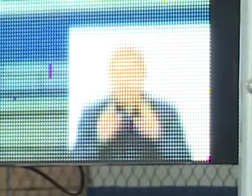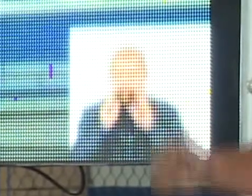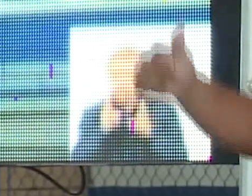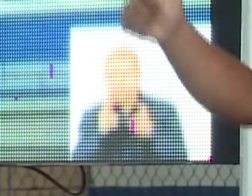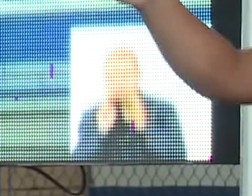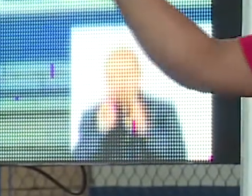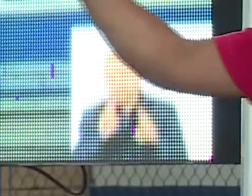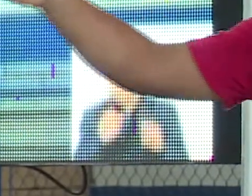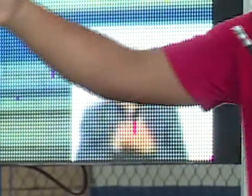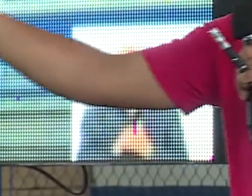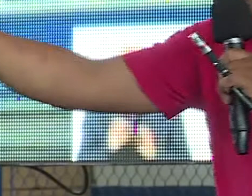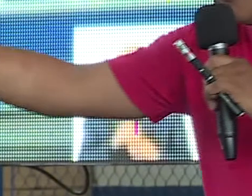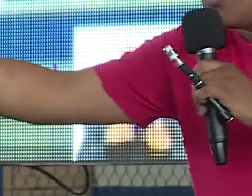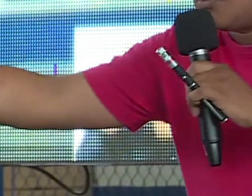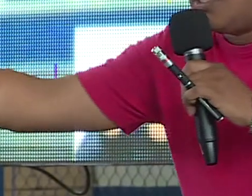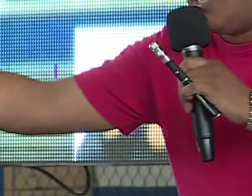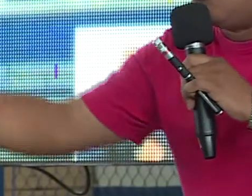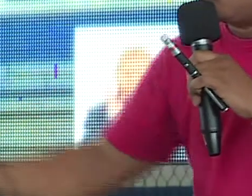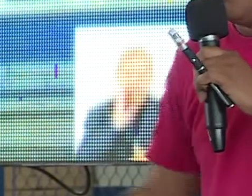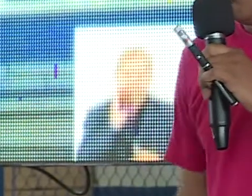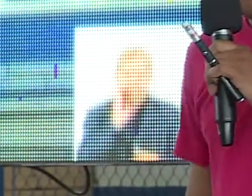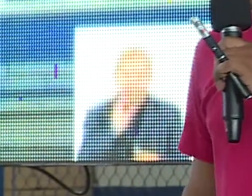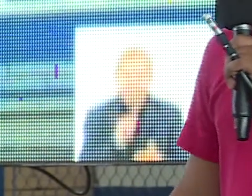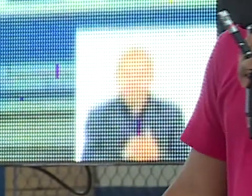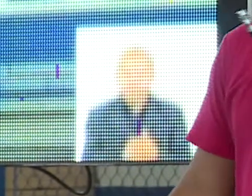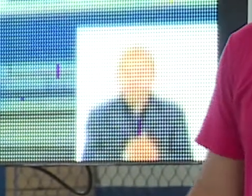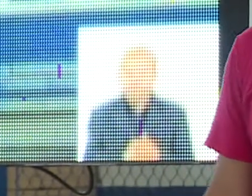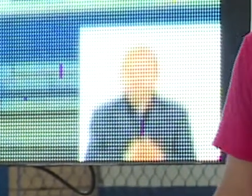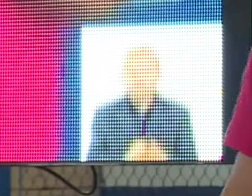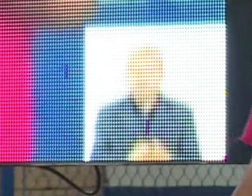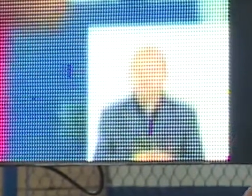ok? Estamos em um domingo.